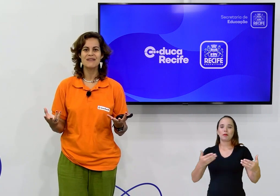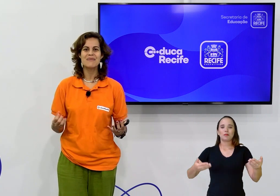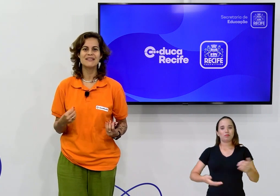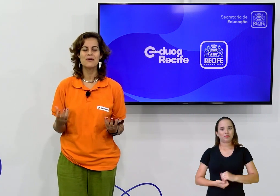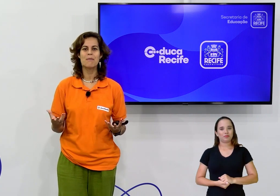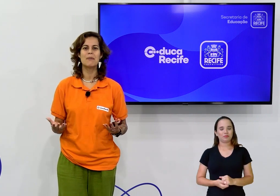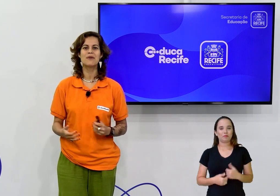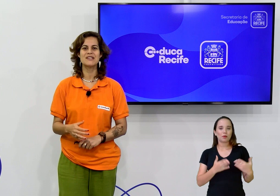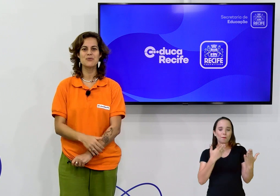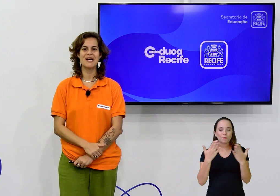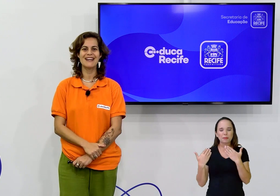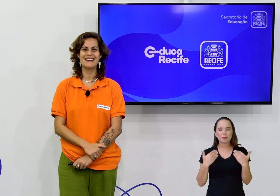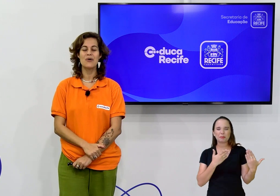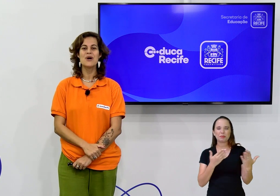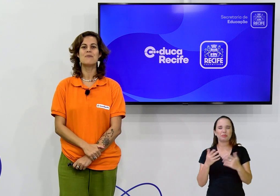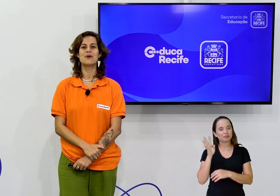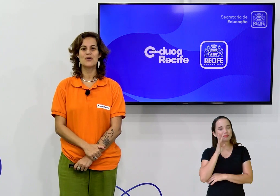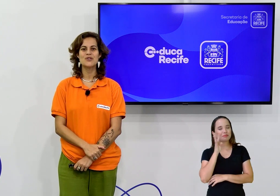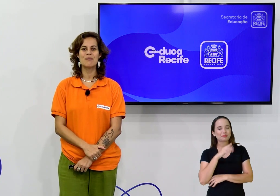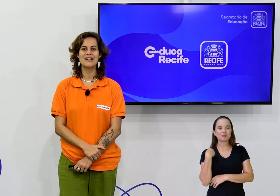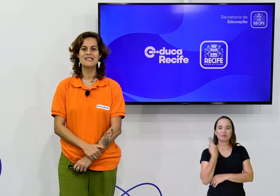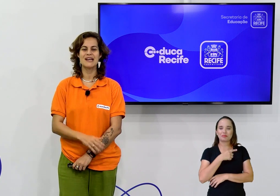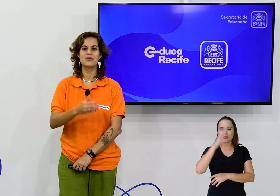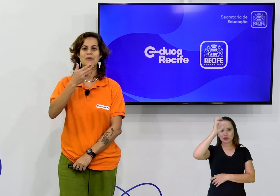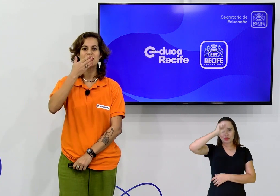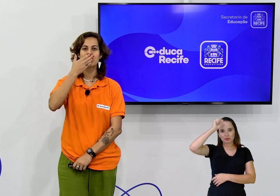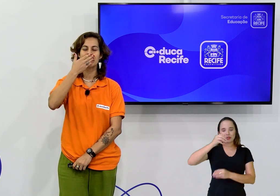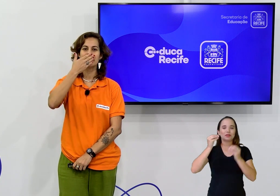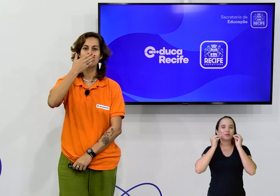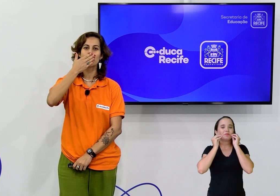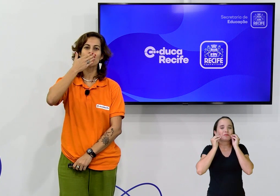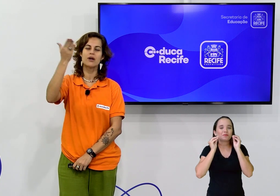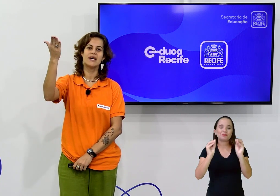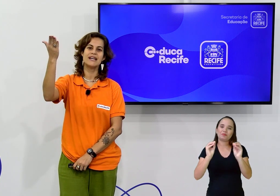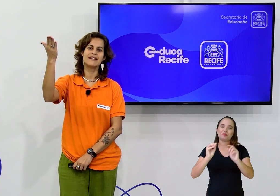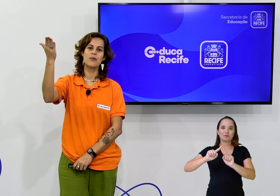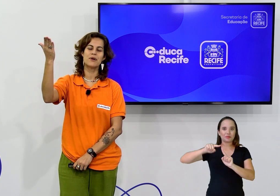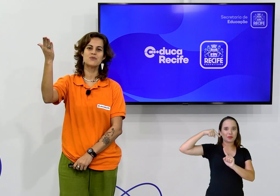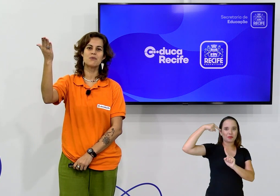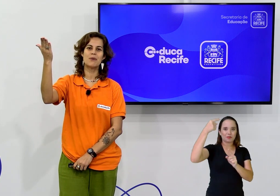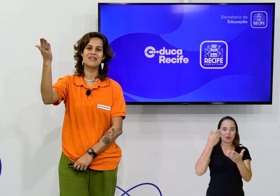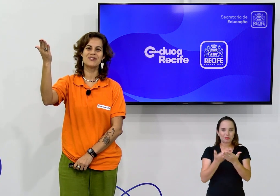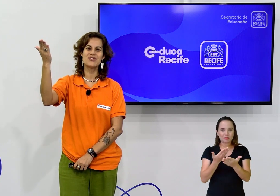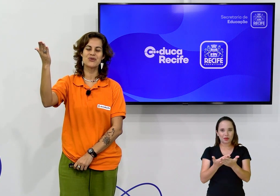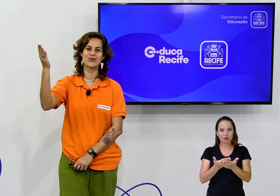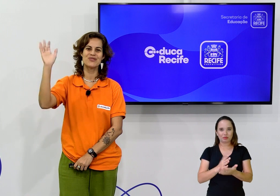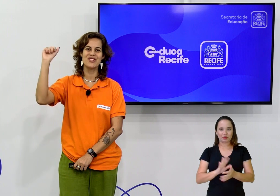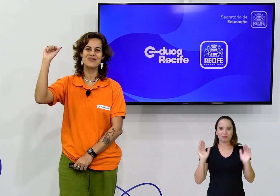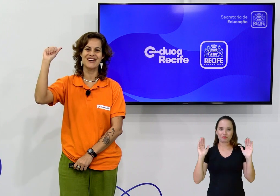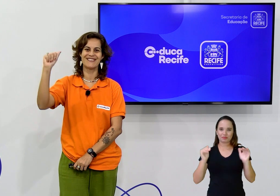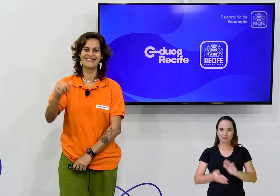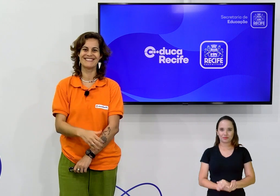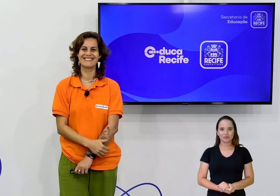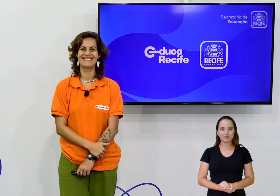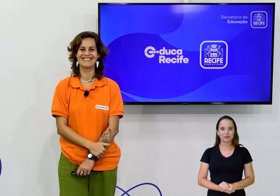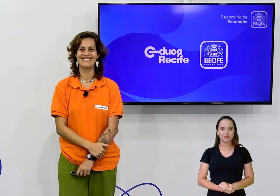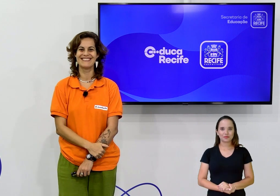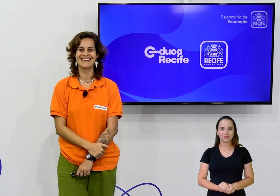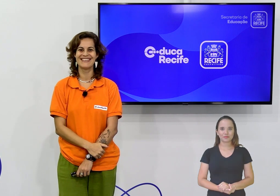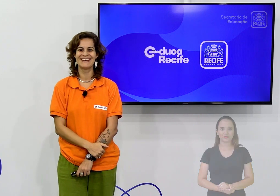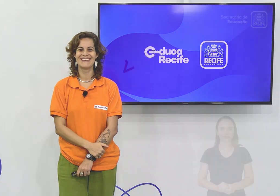ideias, né? Bater um papo que é super legal para o nosso aprendizado. Um beijo grande e até o próximo momento de estudo. Tchau, tchau!